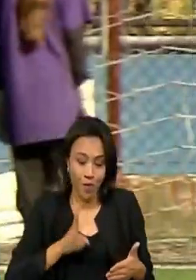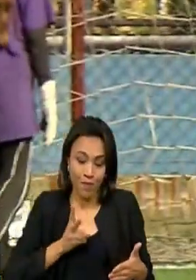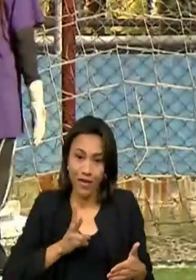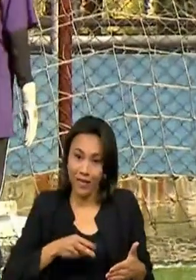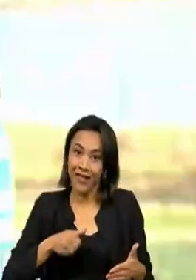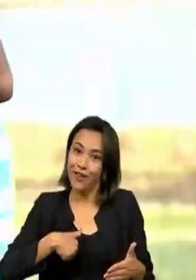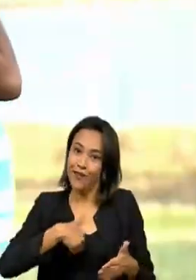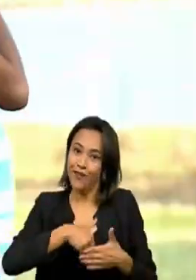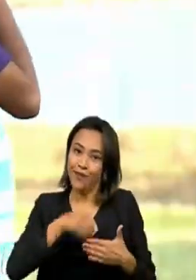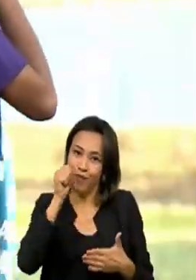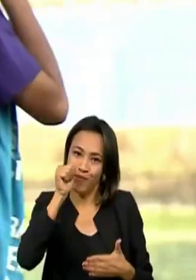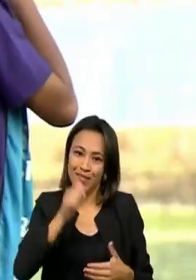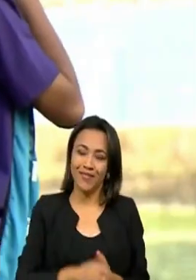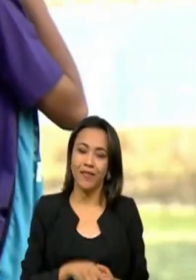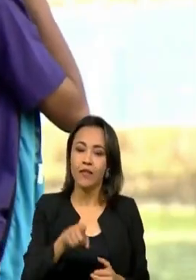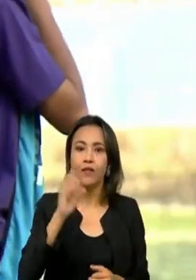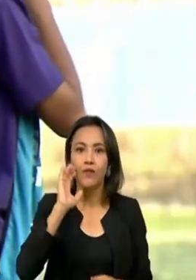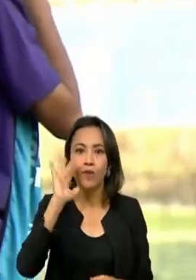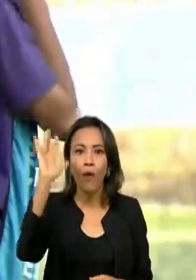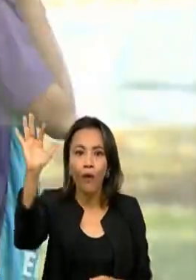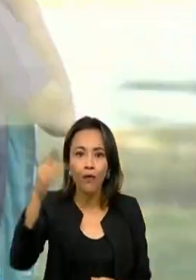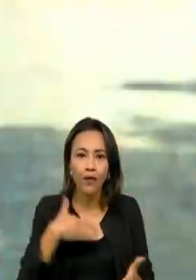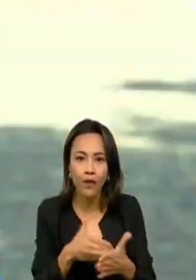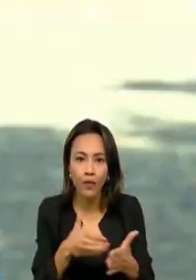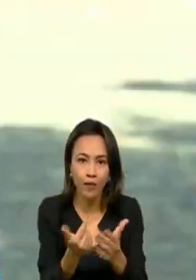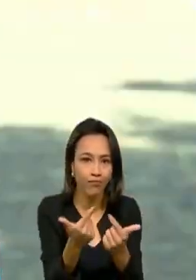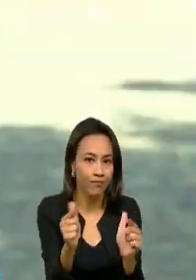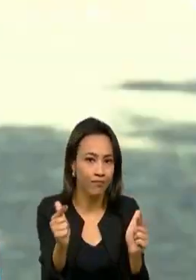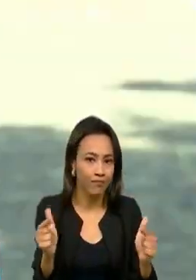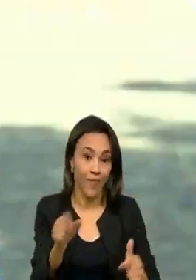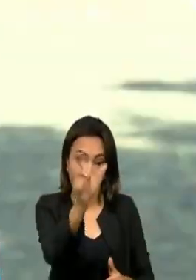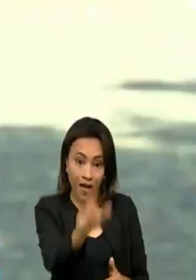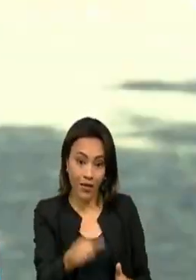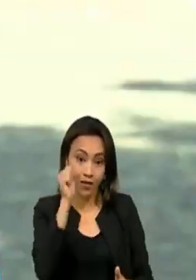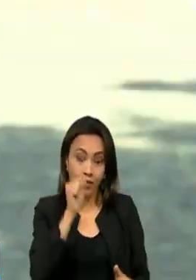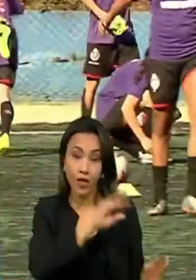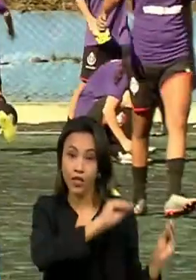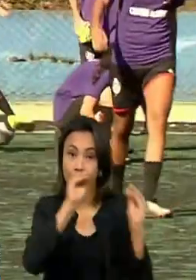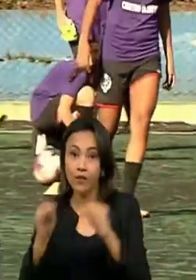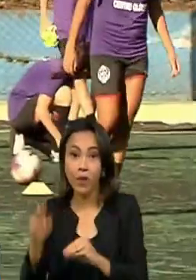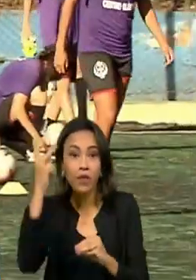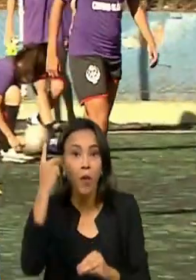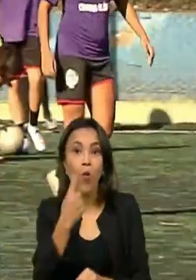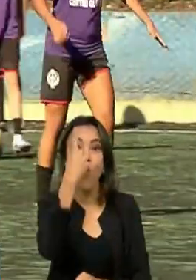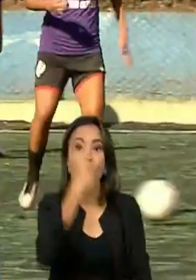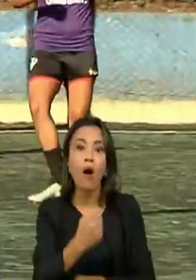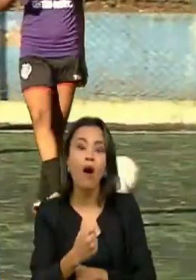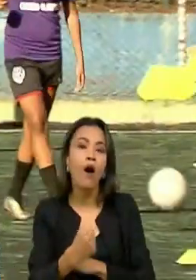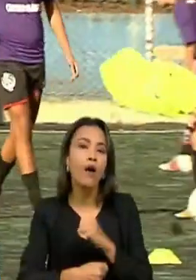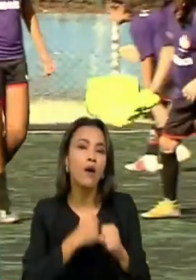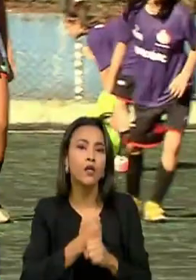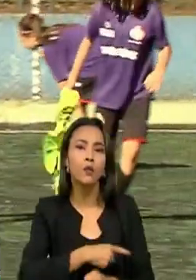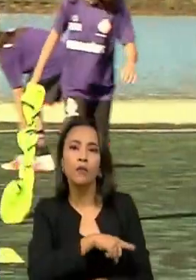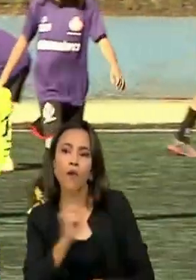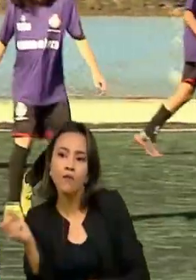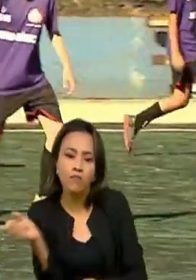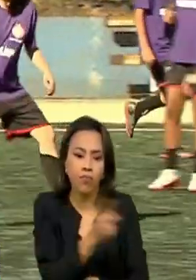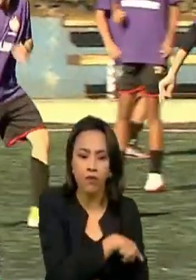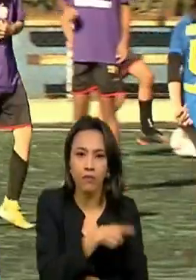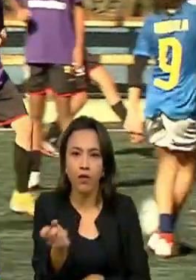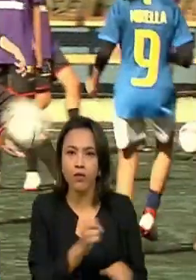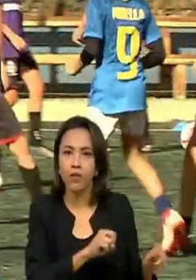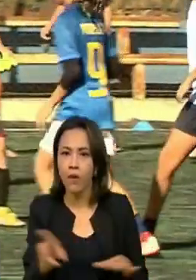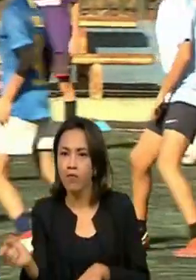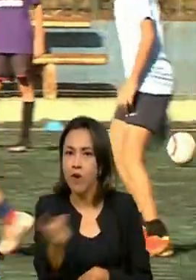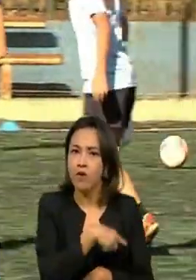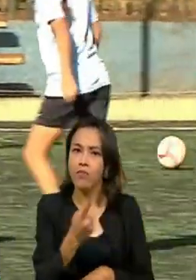futebol feminino. Sonhos que a distância não limita. A Sara se mudou para São Paulo após um ano indo e voltando toda semana lá